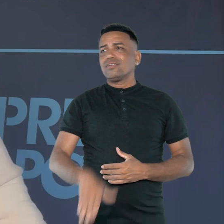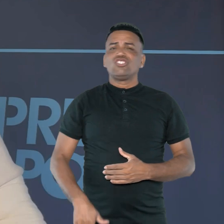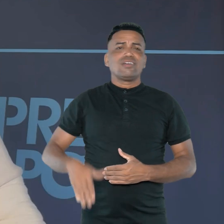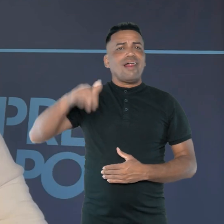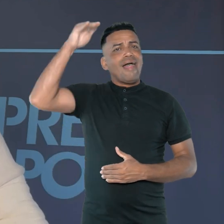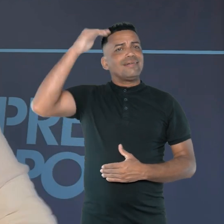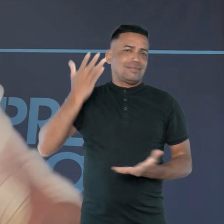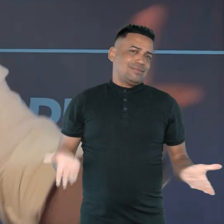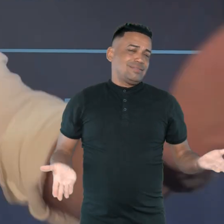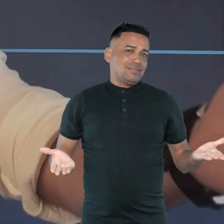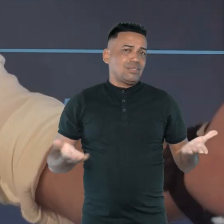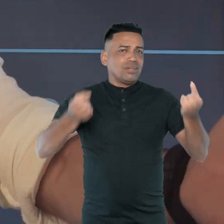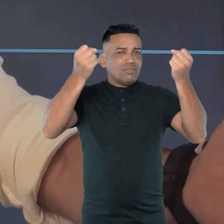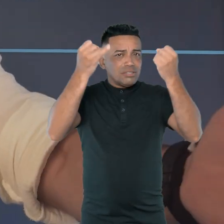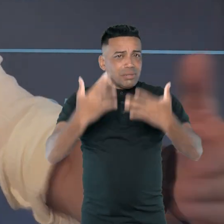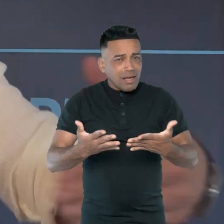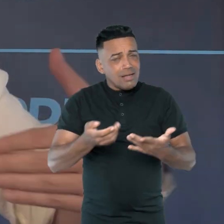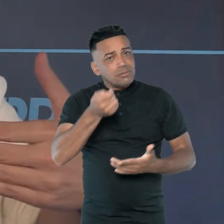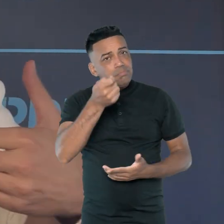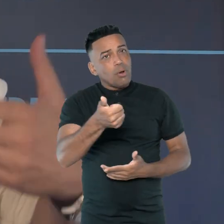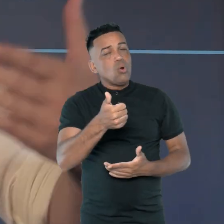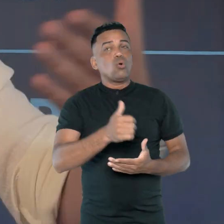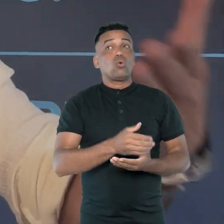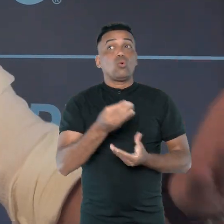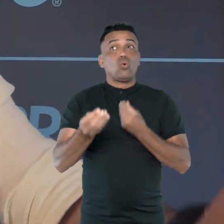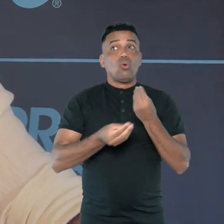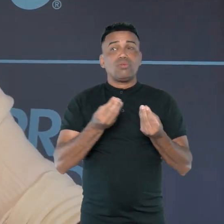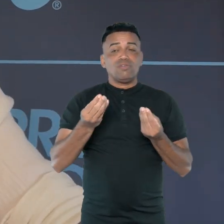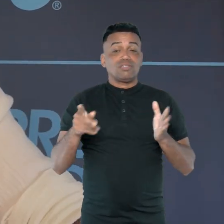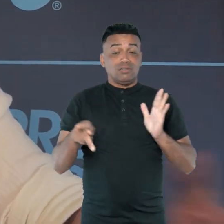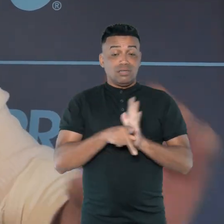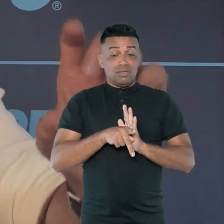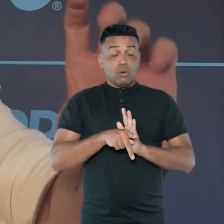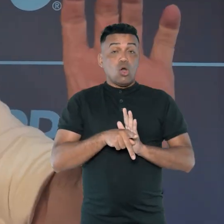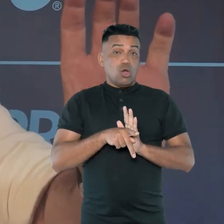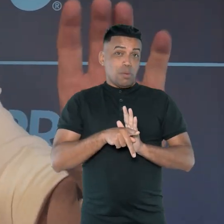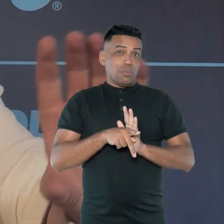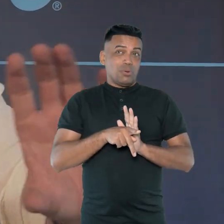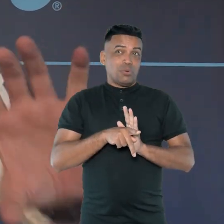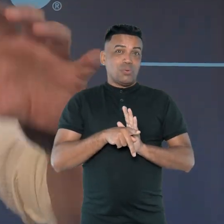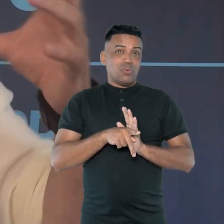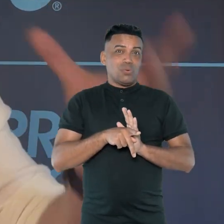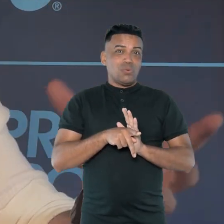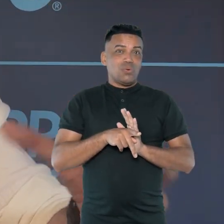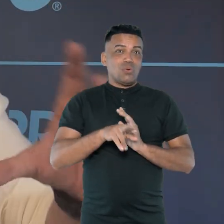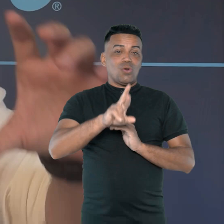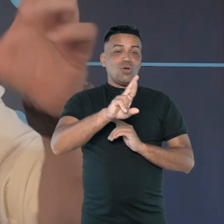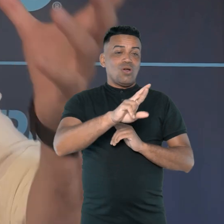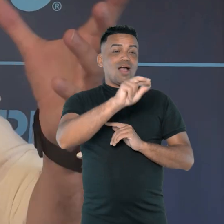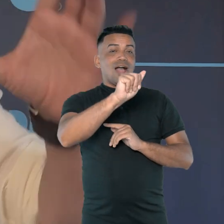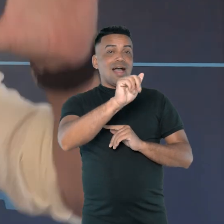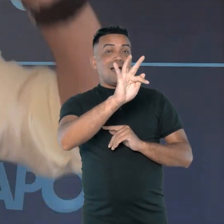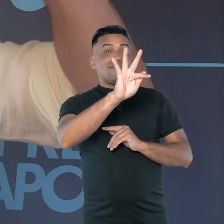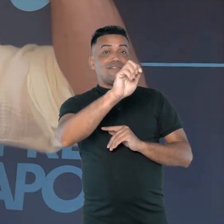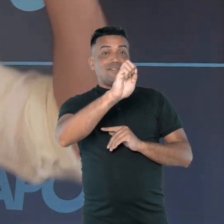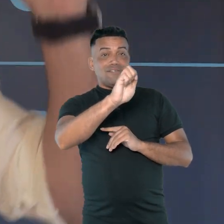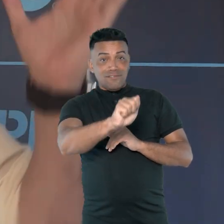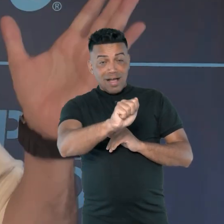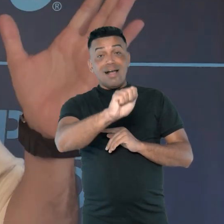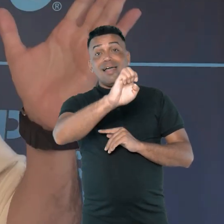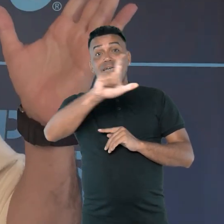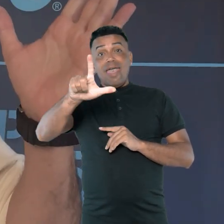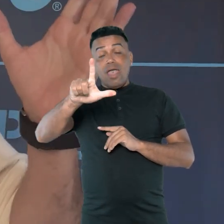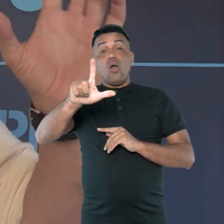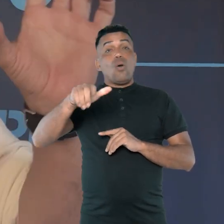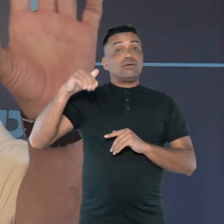não é? Queria que você me falasse um pouco disso, como é que você lida com a criança, o Rafael adulto, o professor, nas